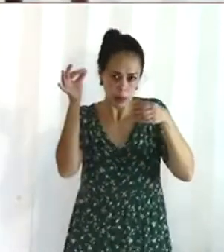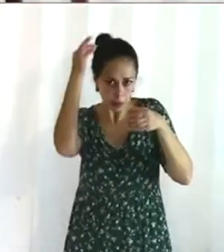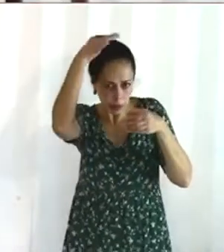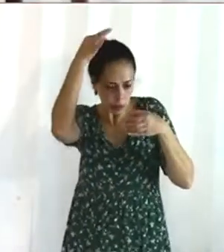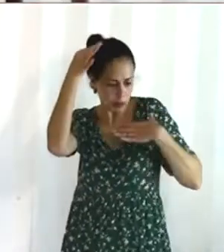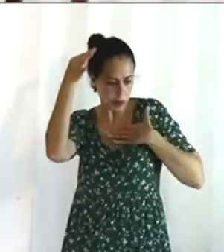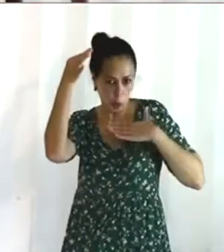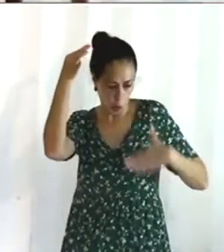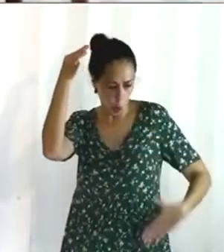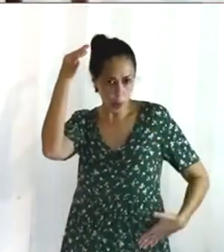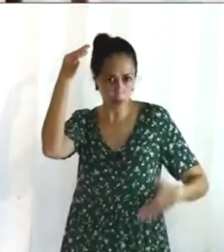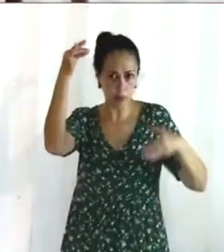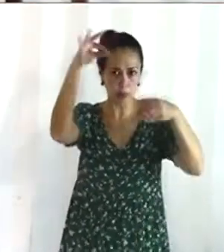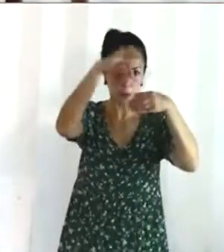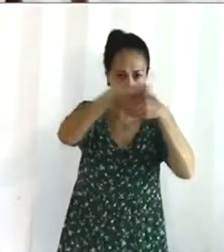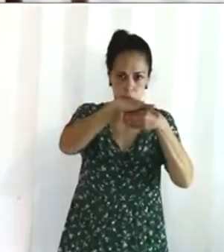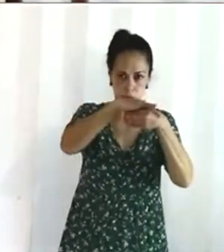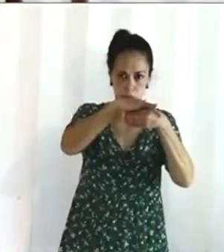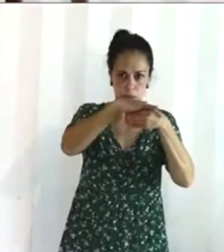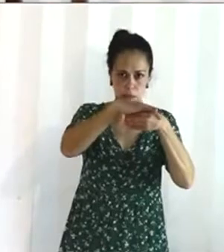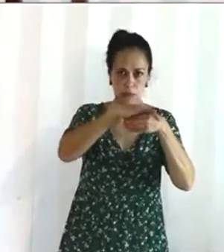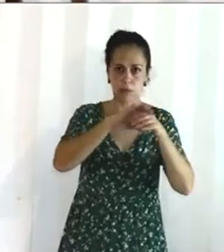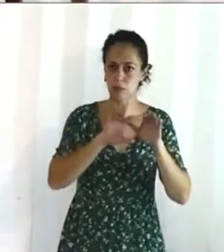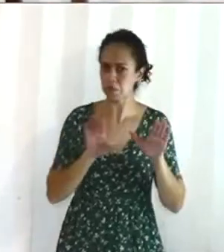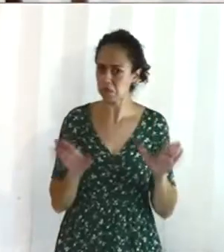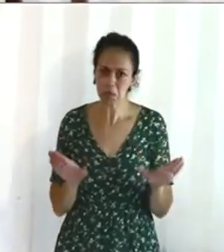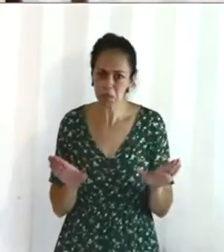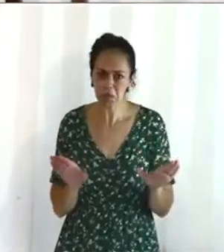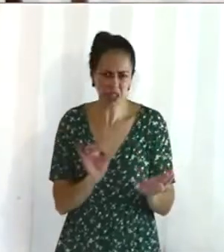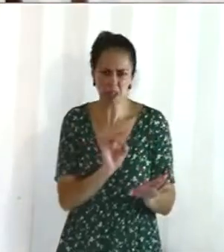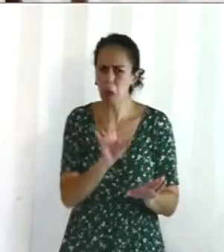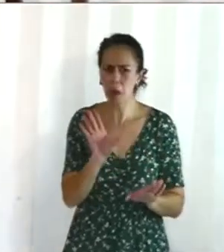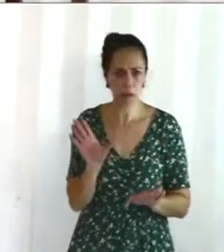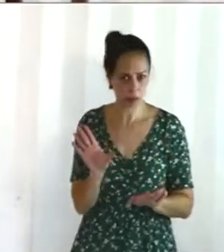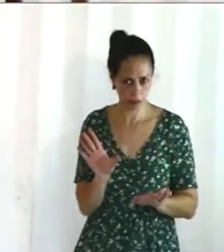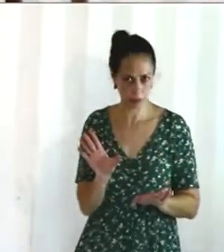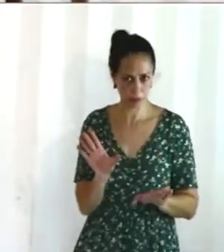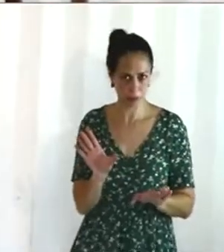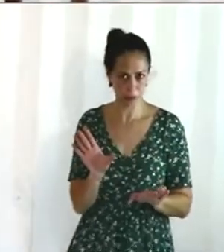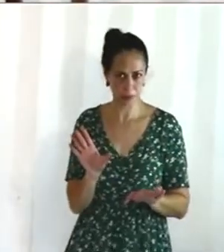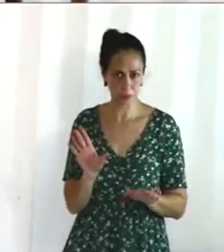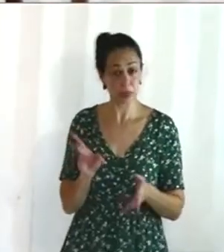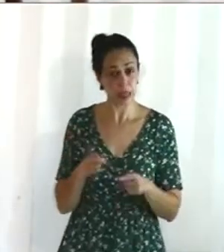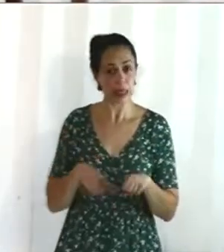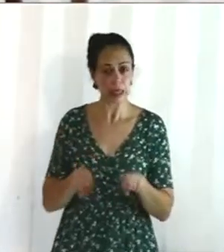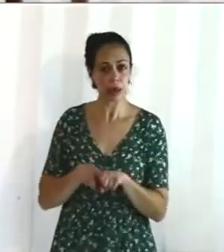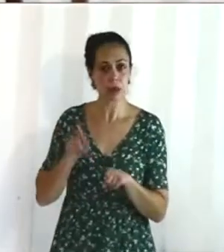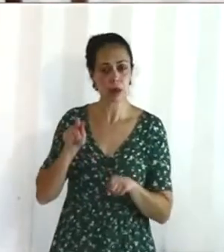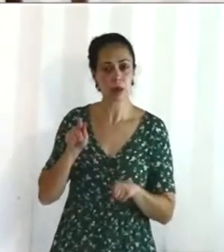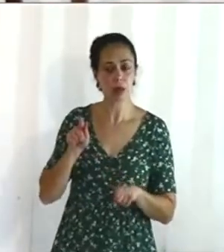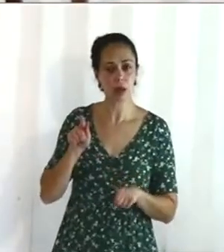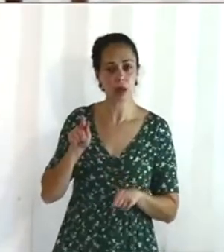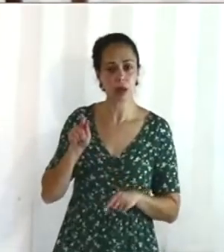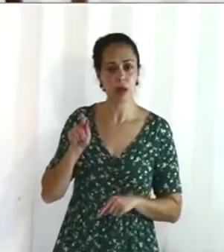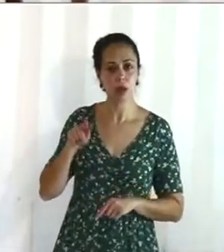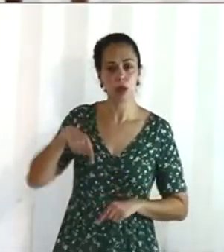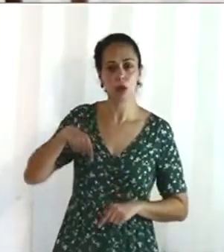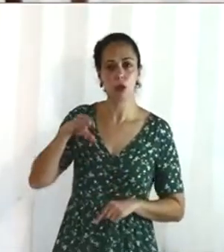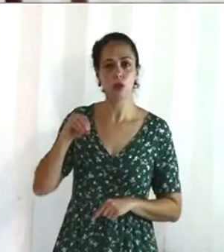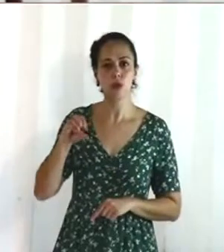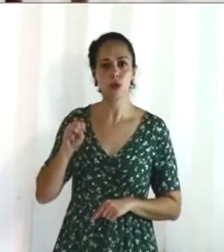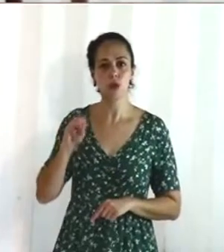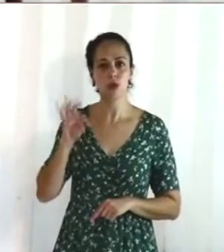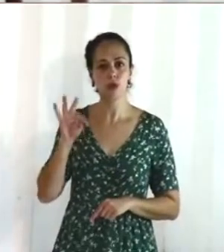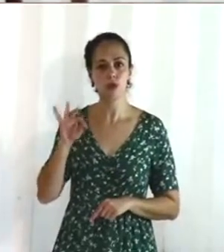da filosofia, que estava iniciando ali, que depois vai se tornar o gnosticismo. Também a cultura estava crescendo